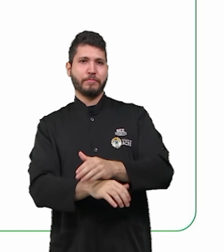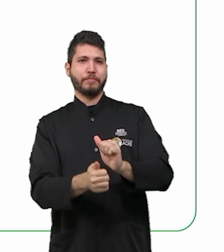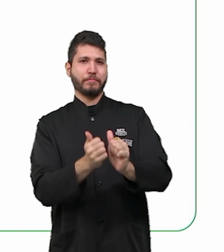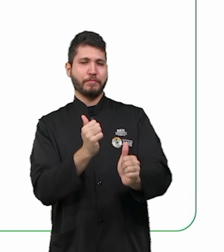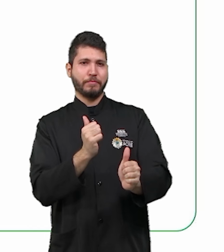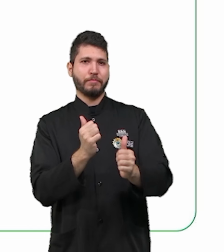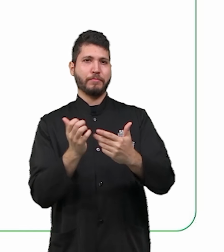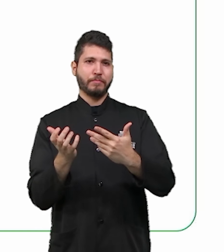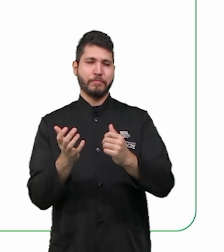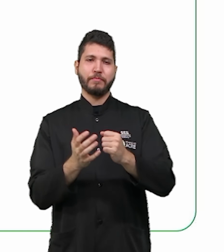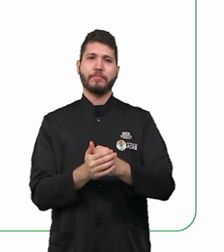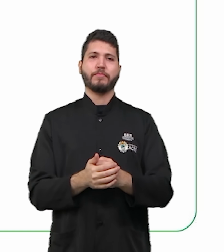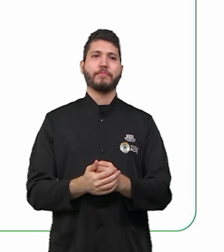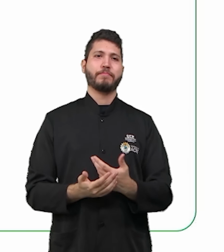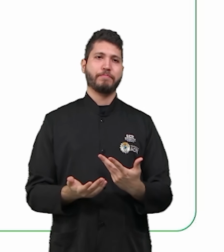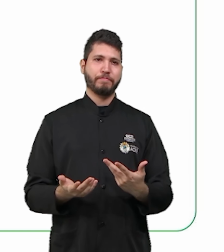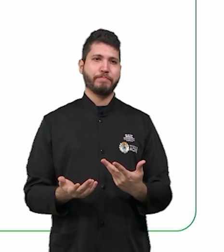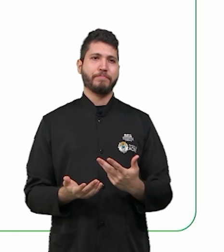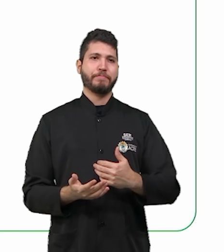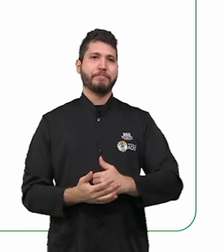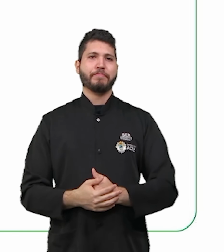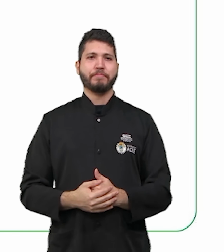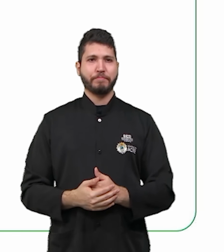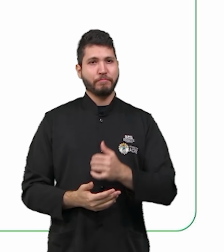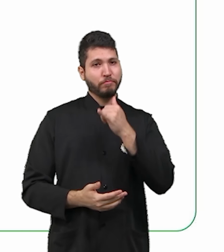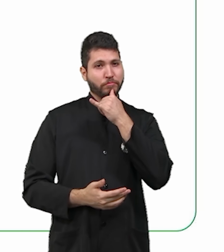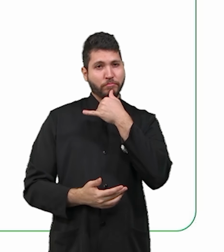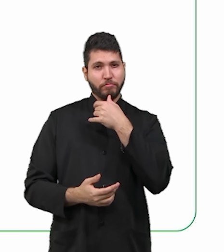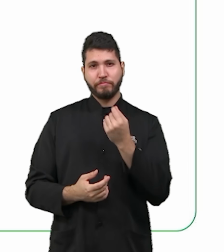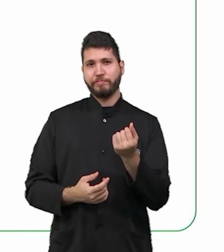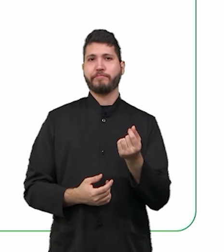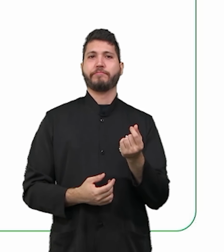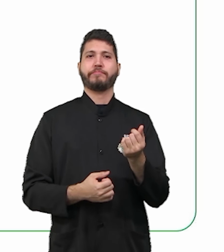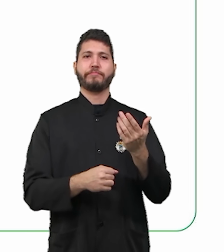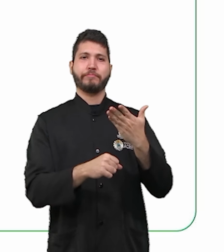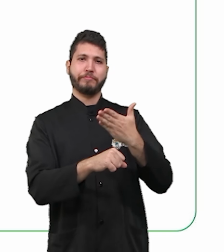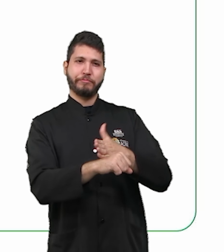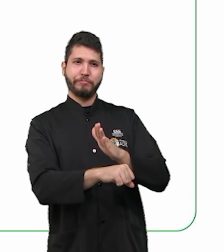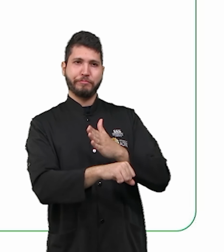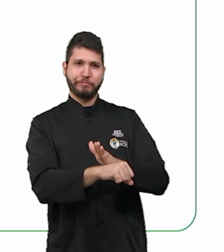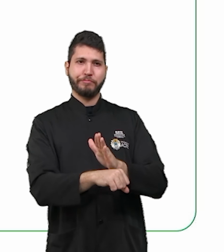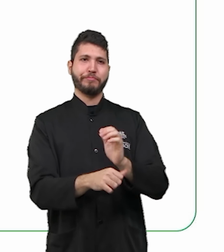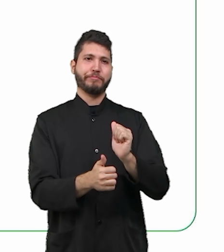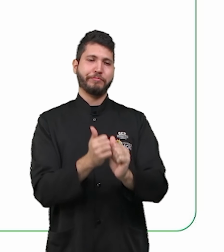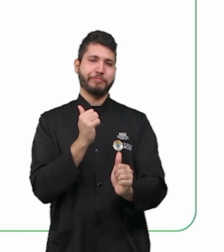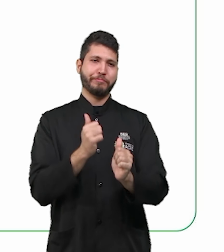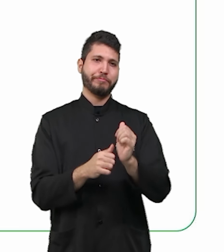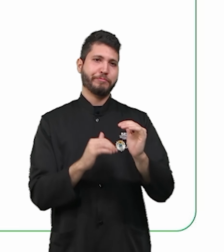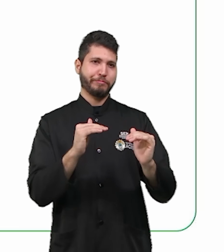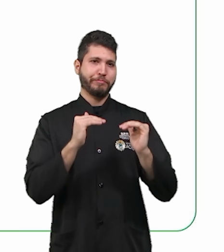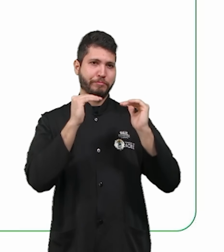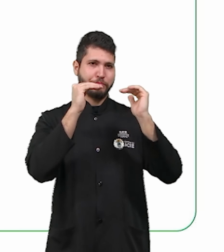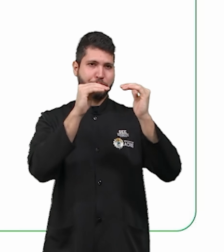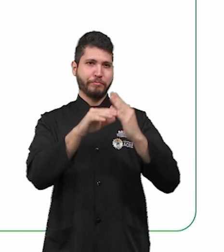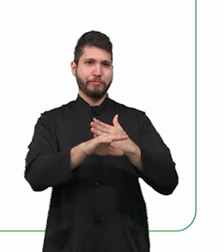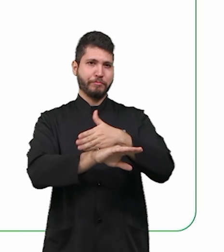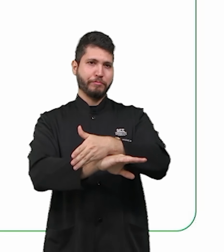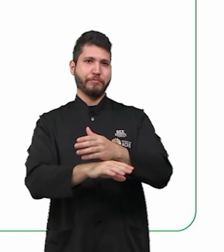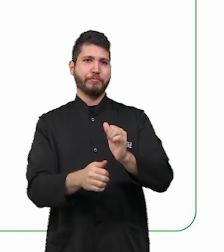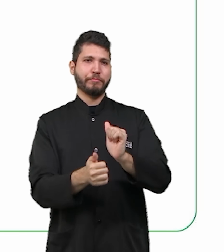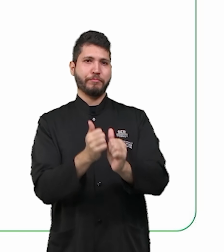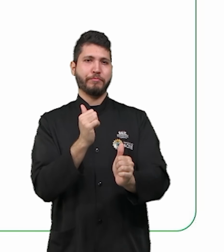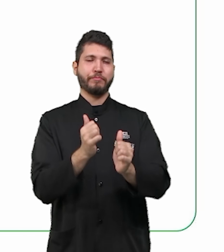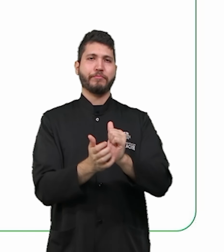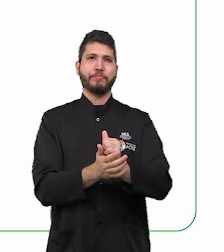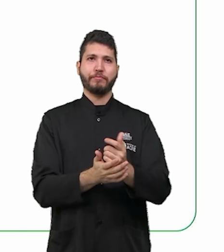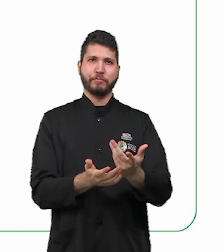Eu lamento que o dinheiro ainda determine quem pode praticar um esporte de elite. O acesso ao esporte deveria ser um